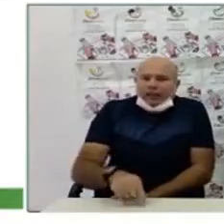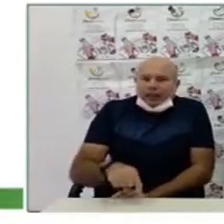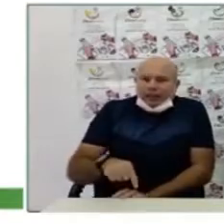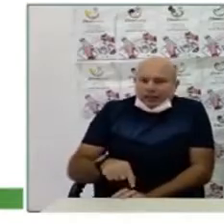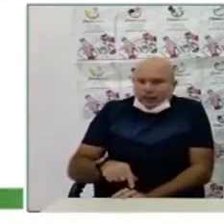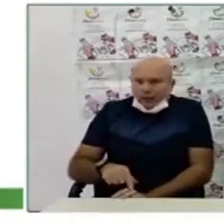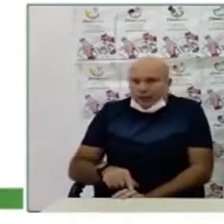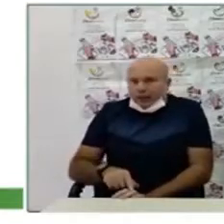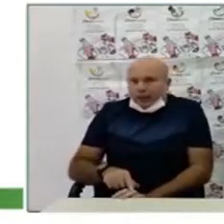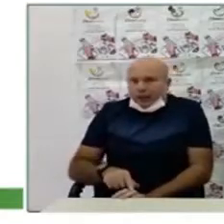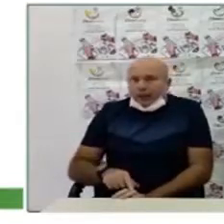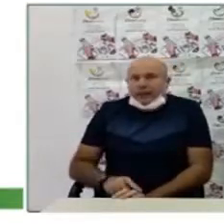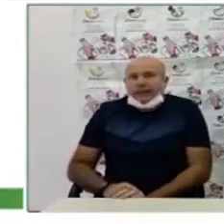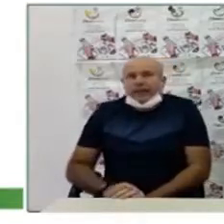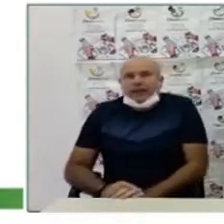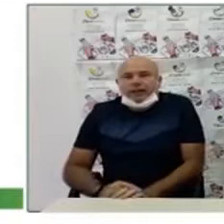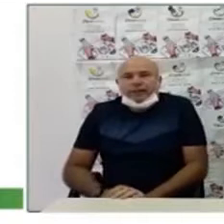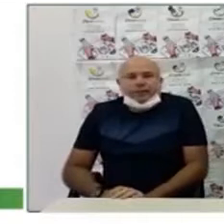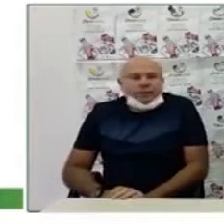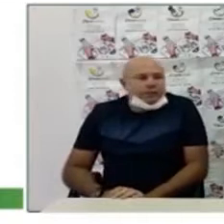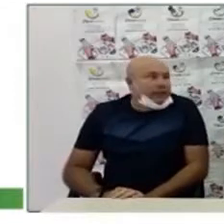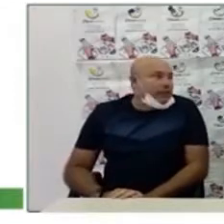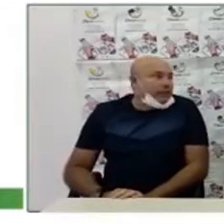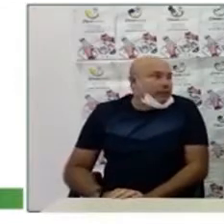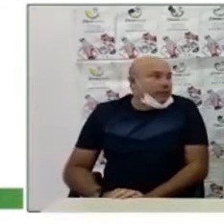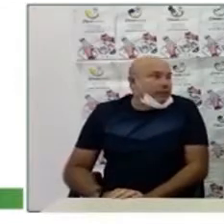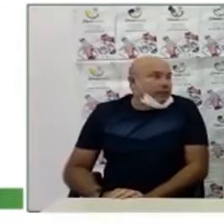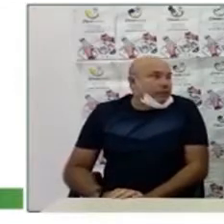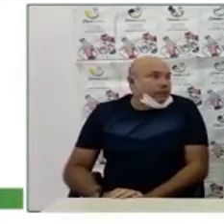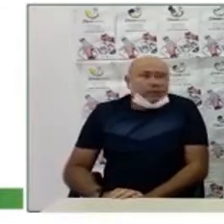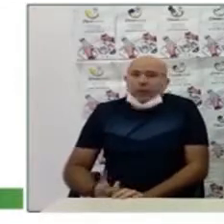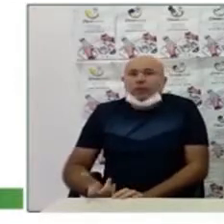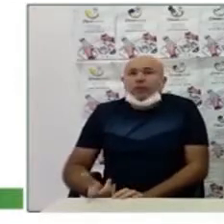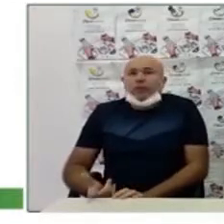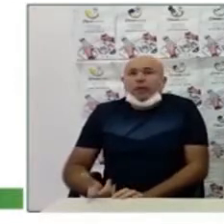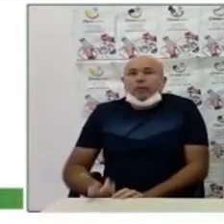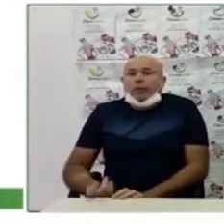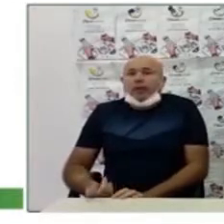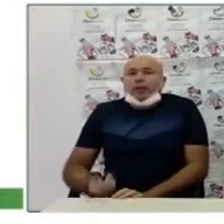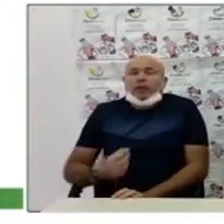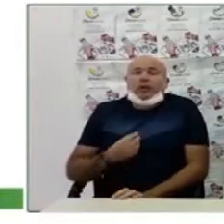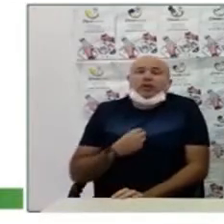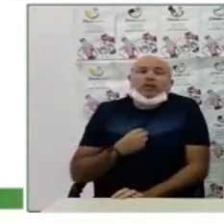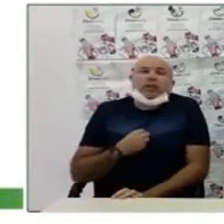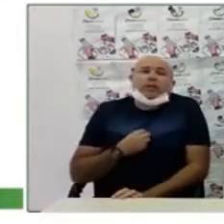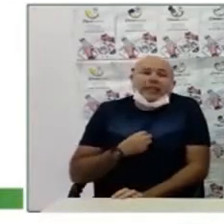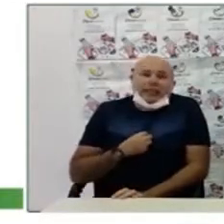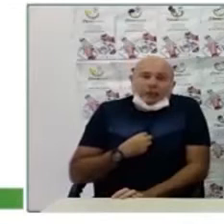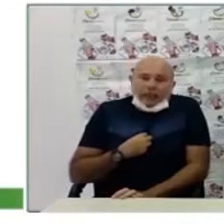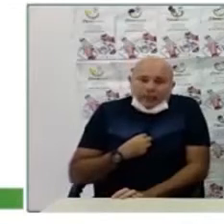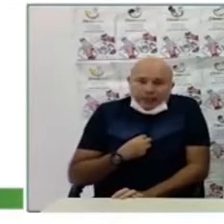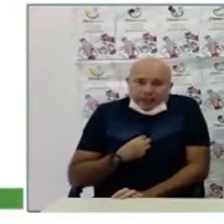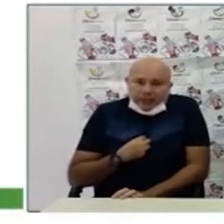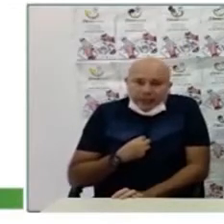dele vai ser igual à minha? O que é que você acha? Vai ser, Márcio? Não. Porque nós dois estamos saindo